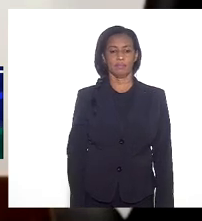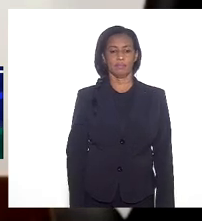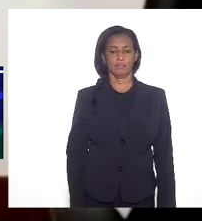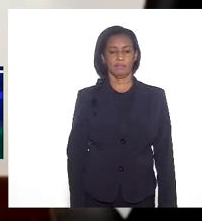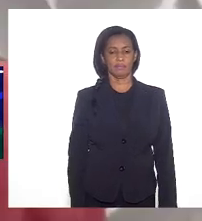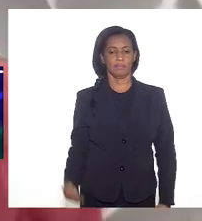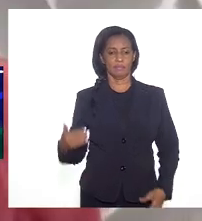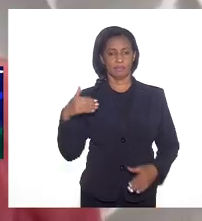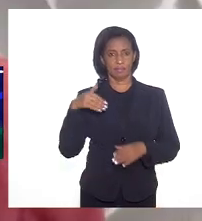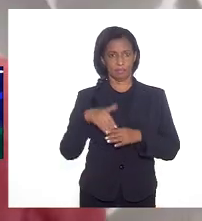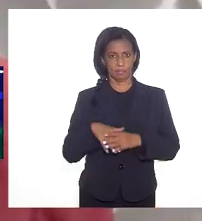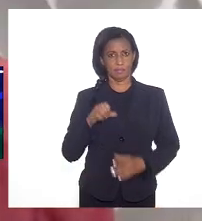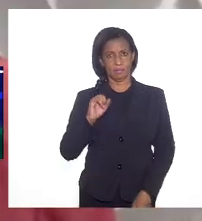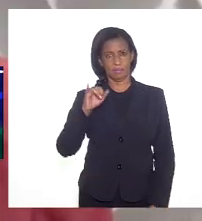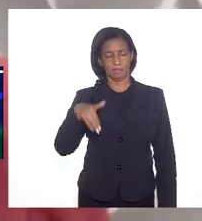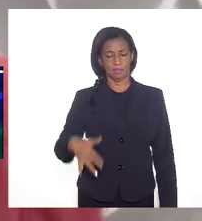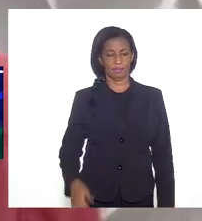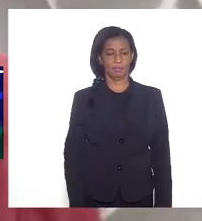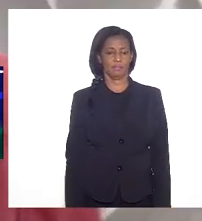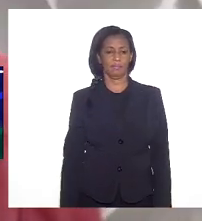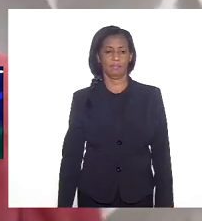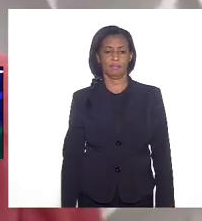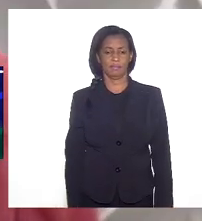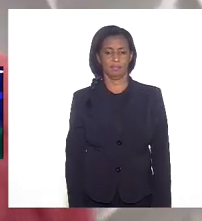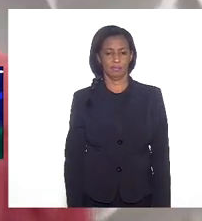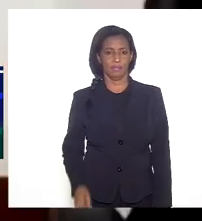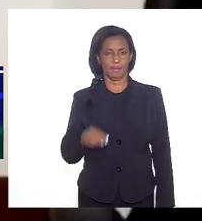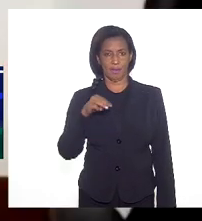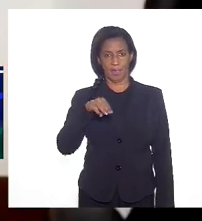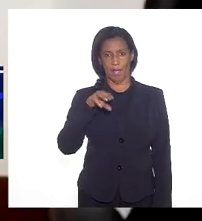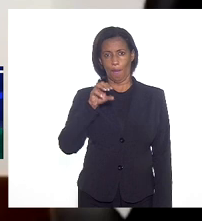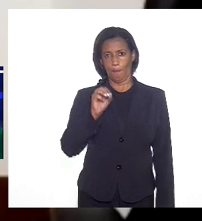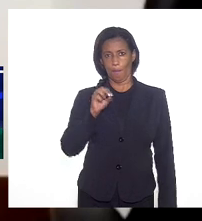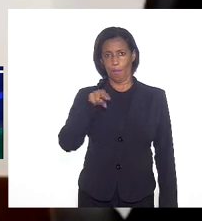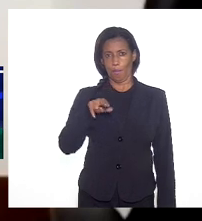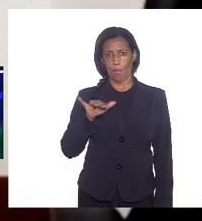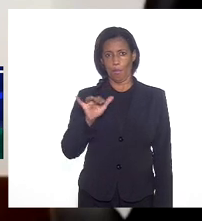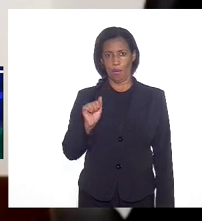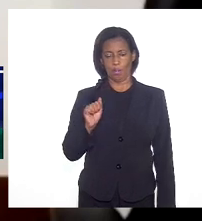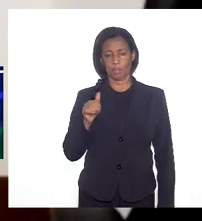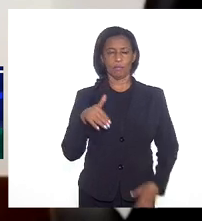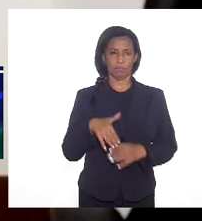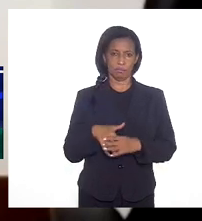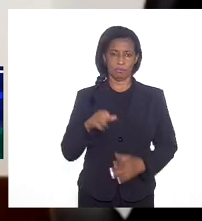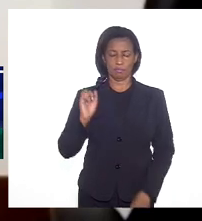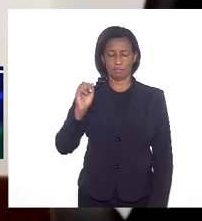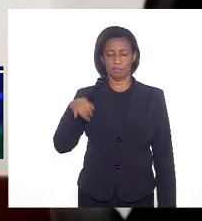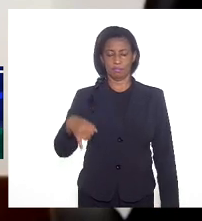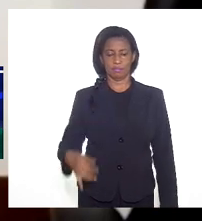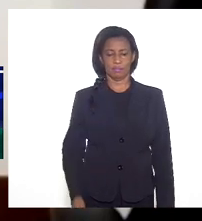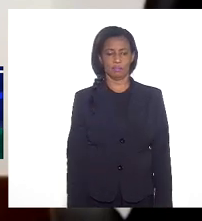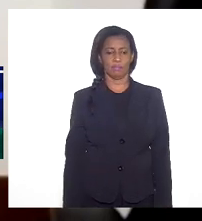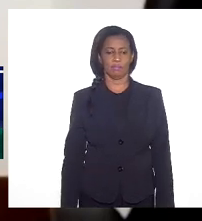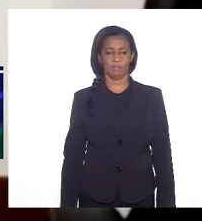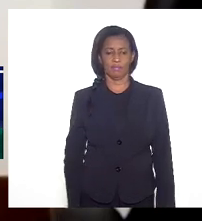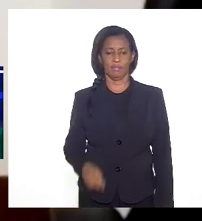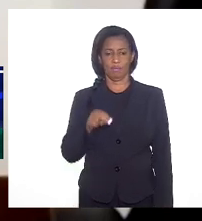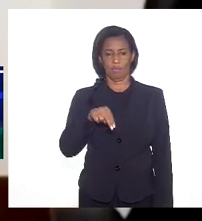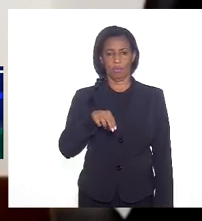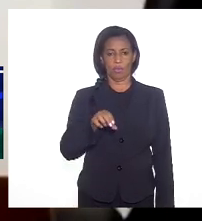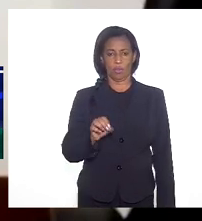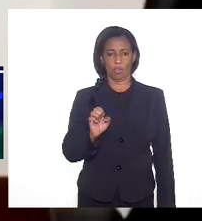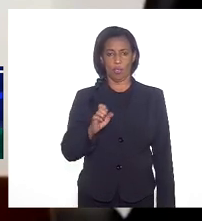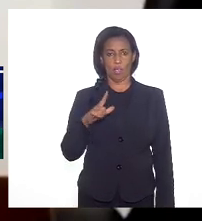voto sim presidente Deputada Mônica Francisco voto sim presidente Deputado Noel de